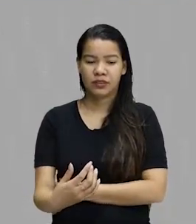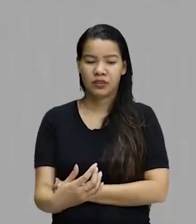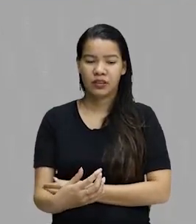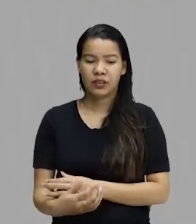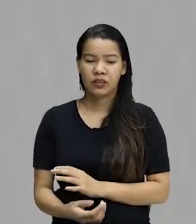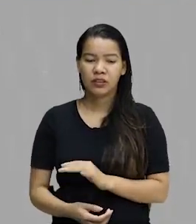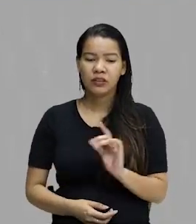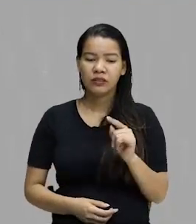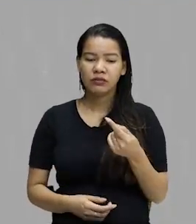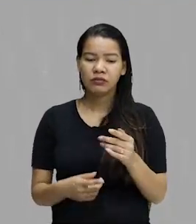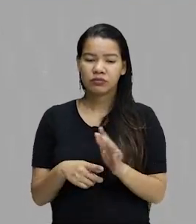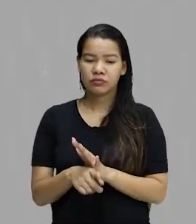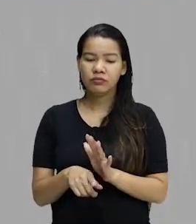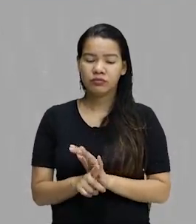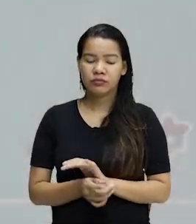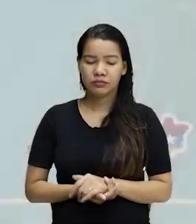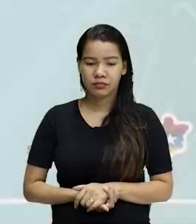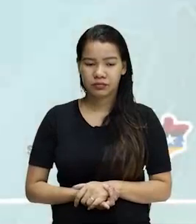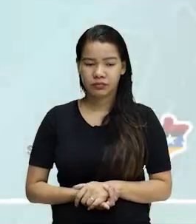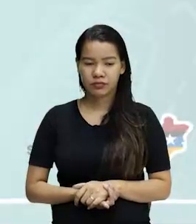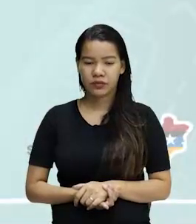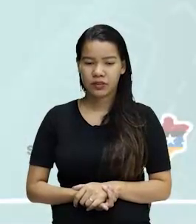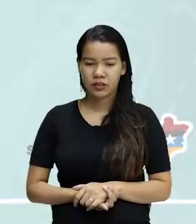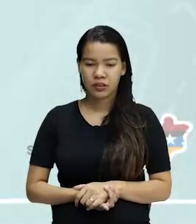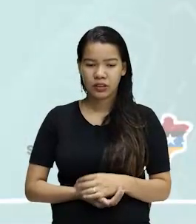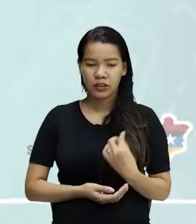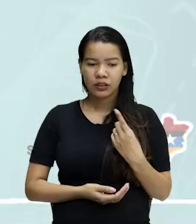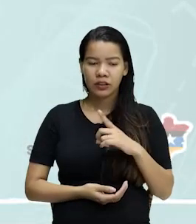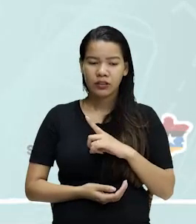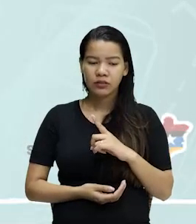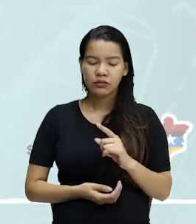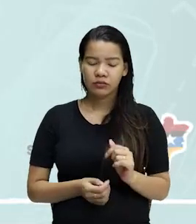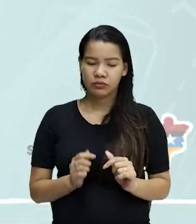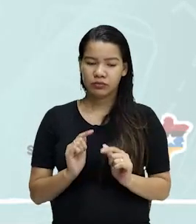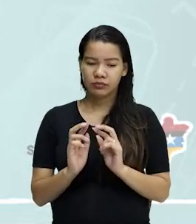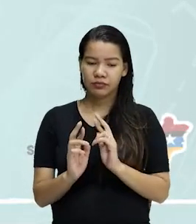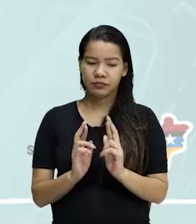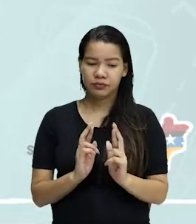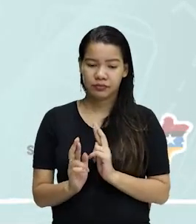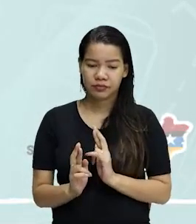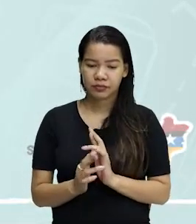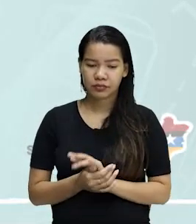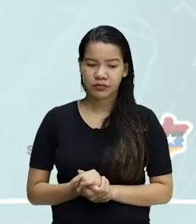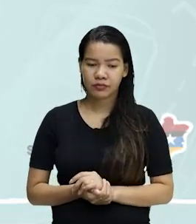Próxima questão, turminha. Olha só, aqui nós temos uma reação, ok?